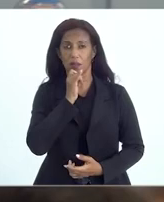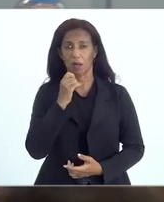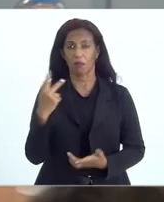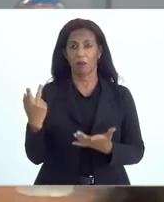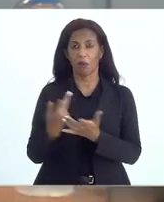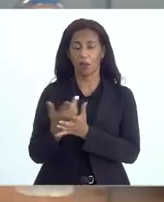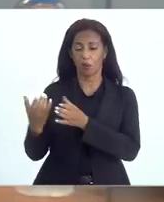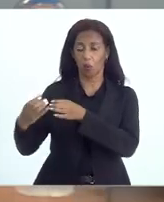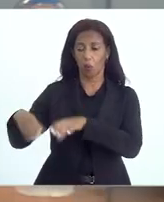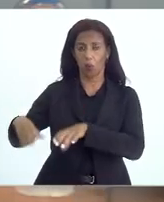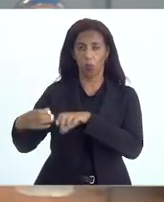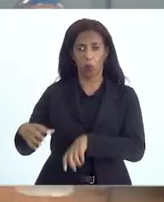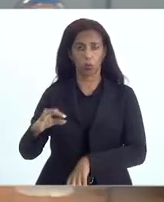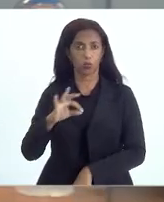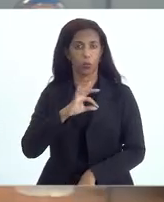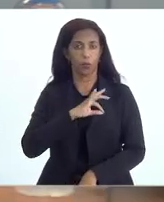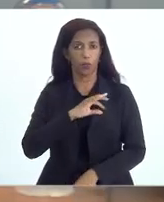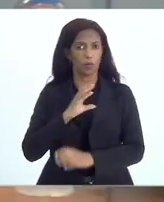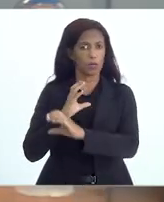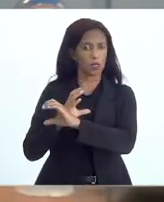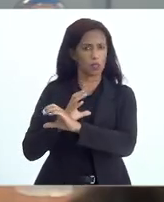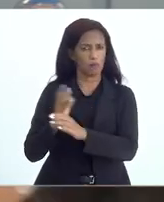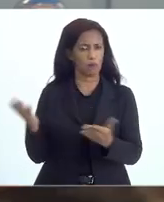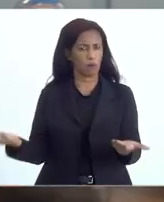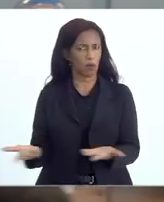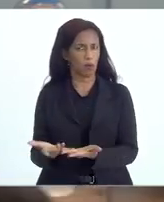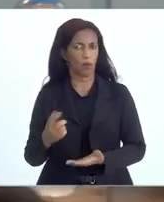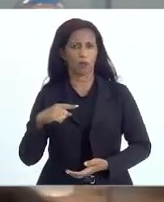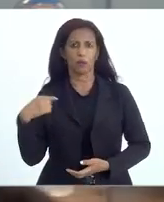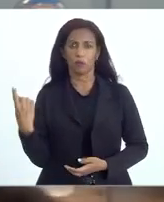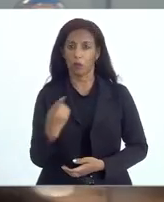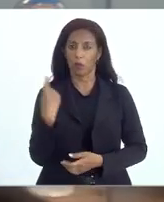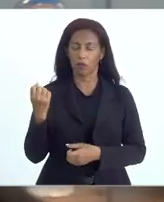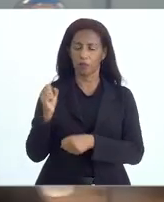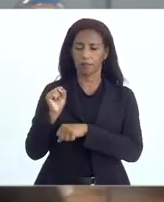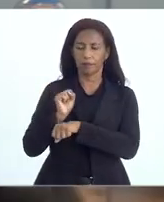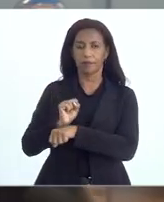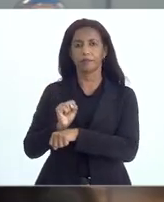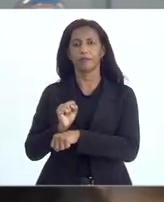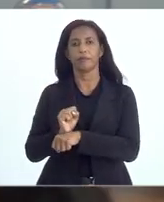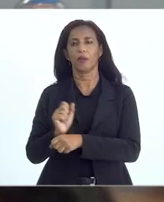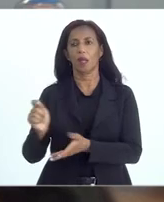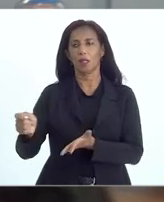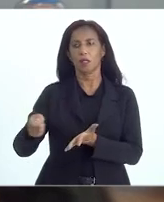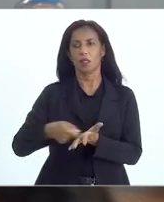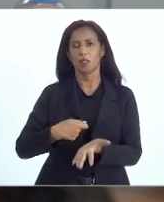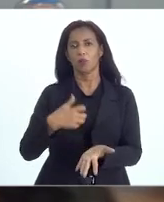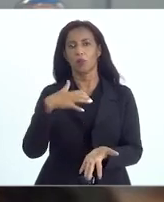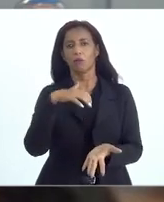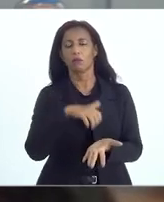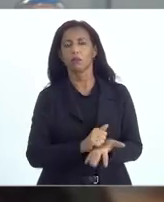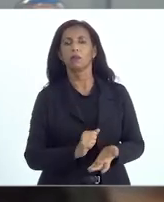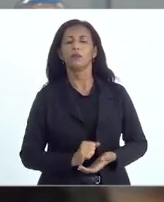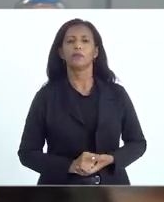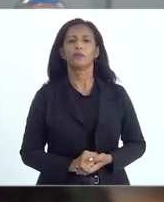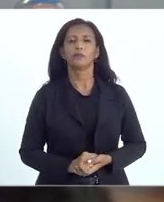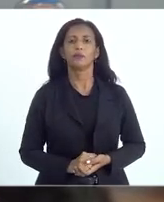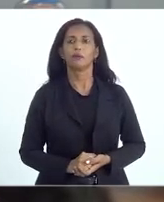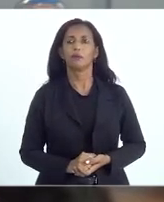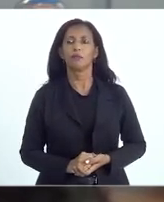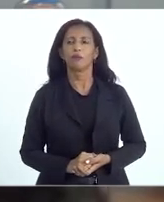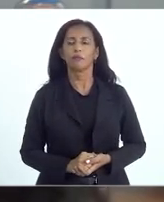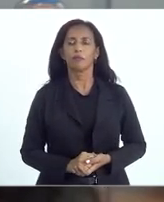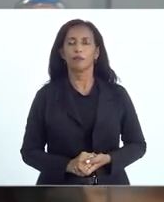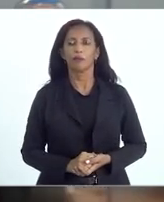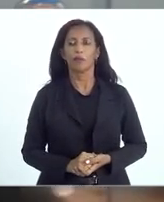concurso da Polícia Civil agora outros concursos nós salvaguardamos na assinatura da da